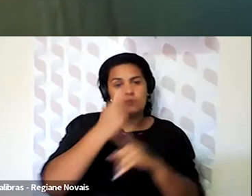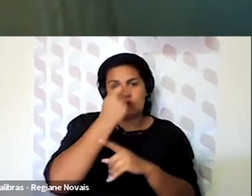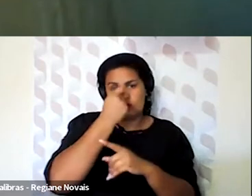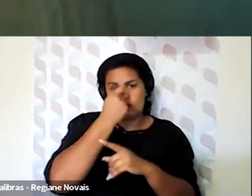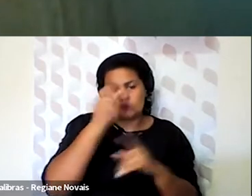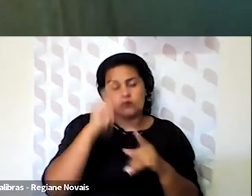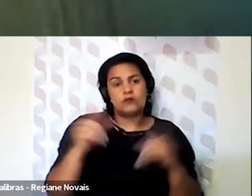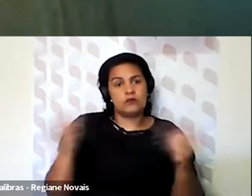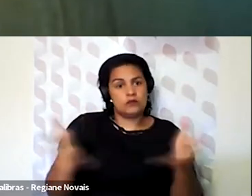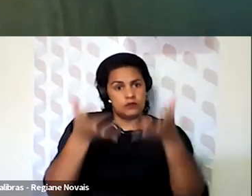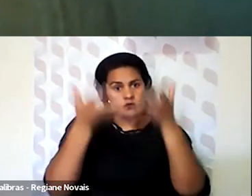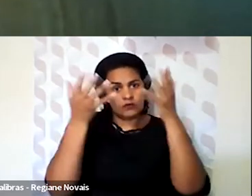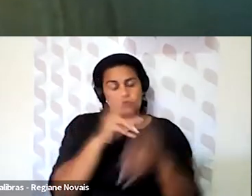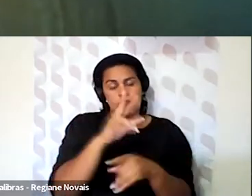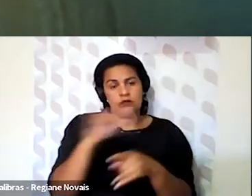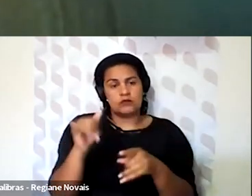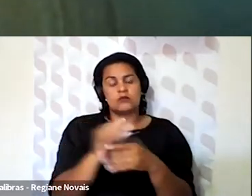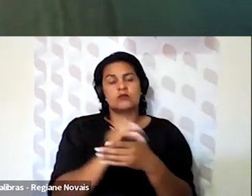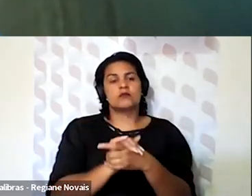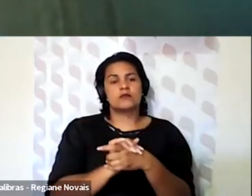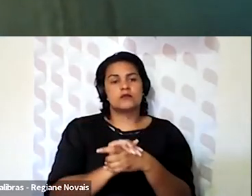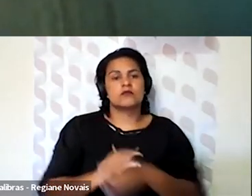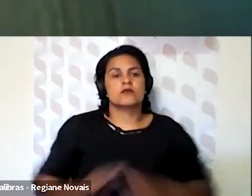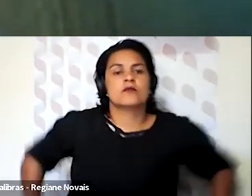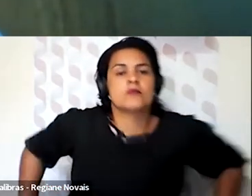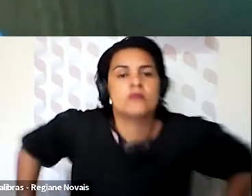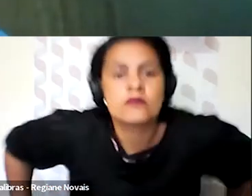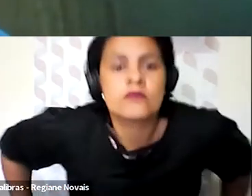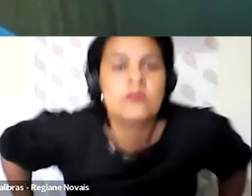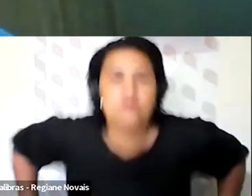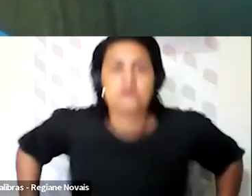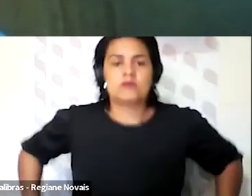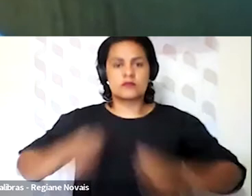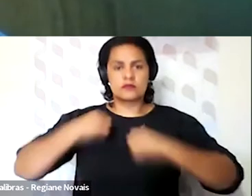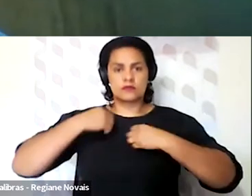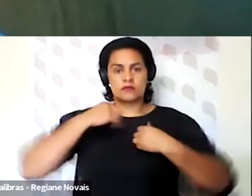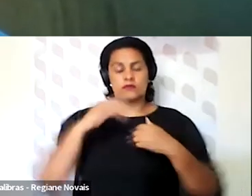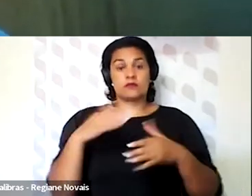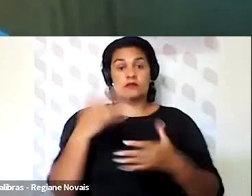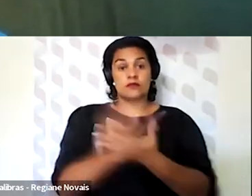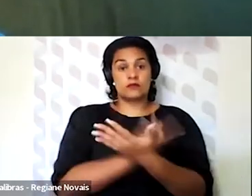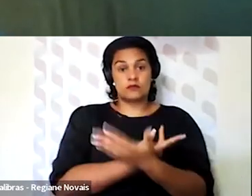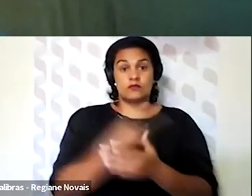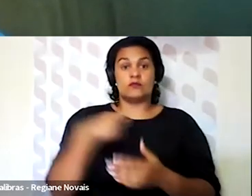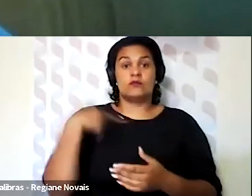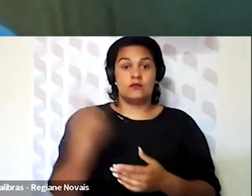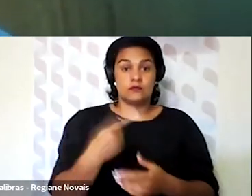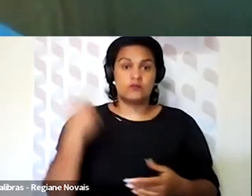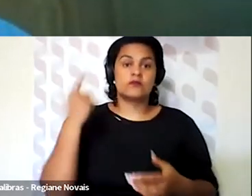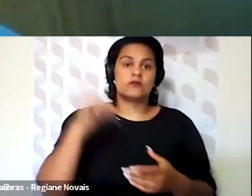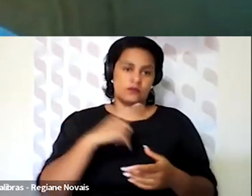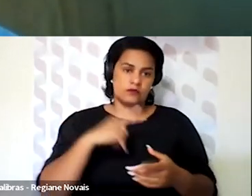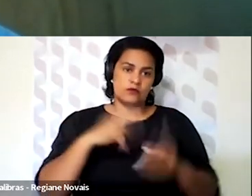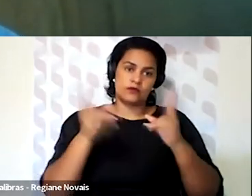cultura, né? Vamos colocar assim, uma cultura evangélica para o Brasil. E acaba que nós chegamos até aqui com o Brasil com